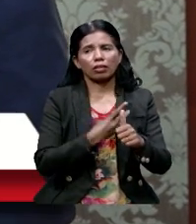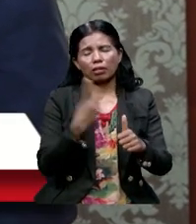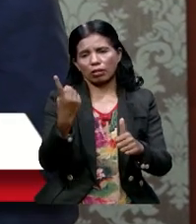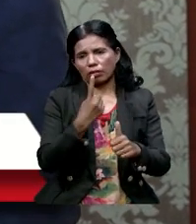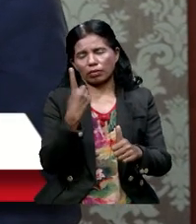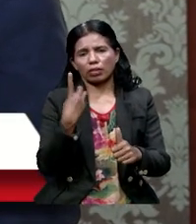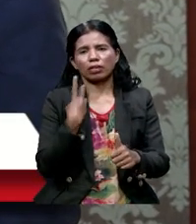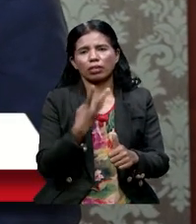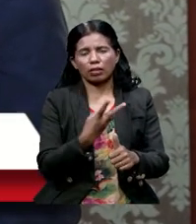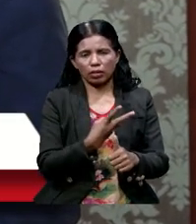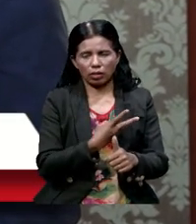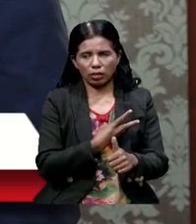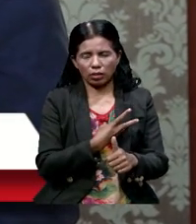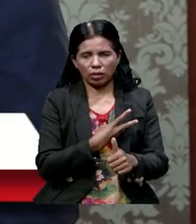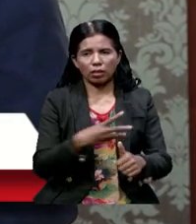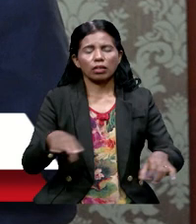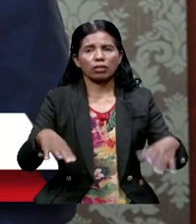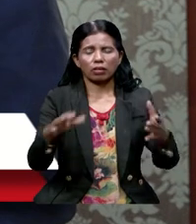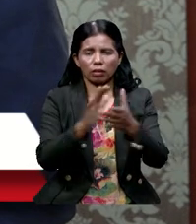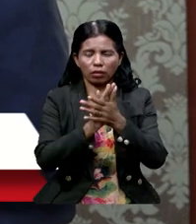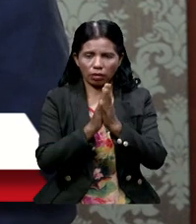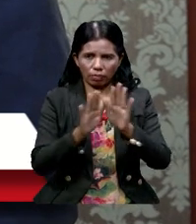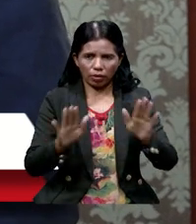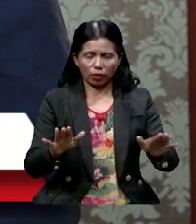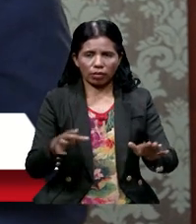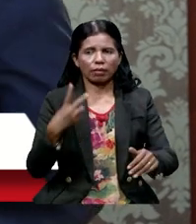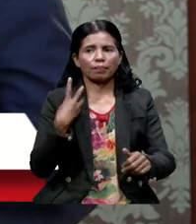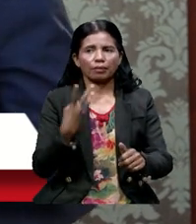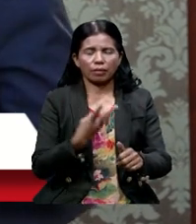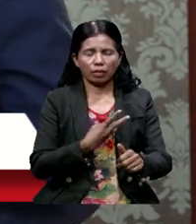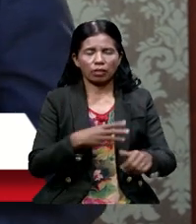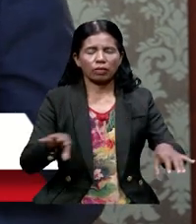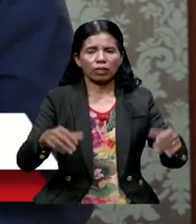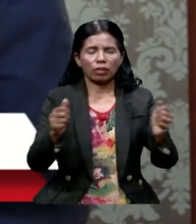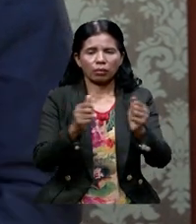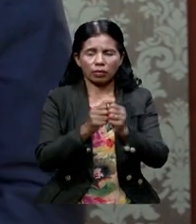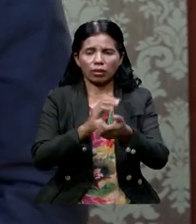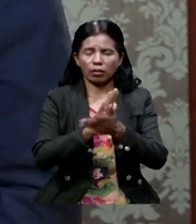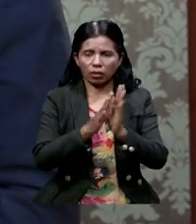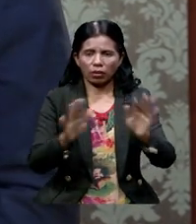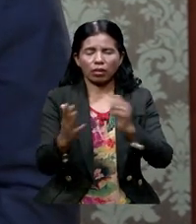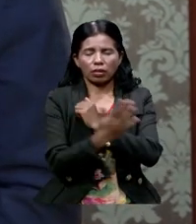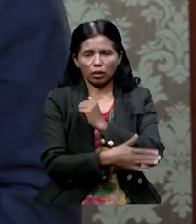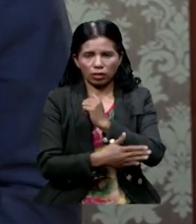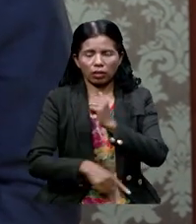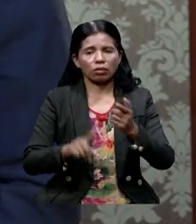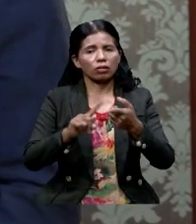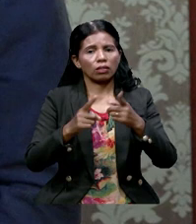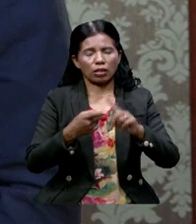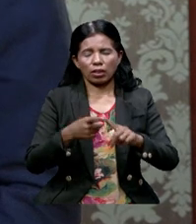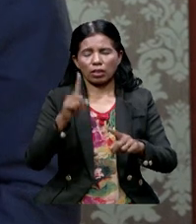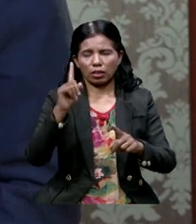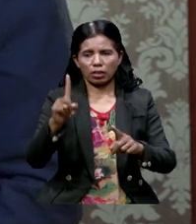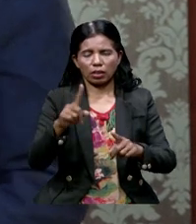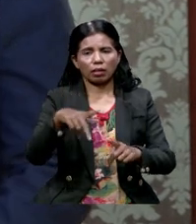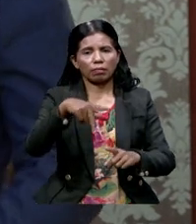a amizade, Ita a relação de amizade ao país amigo Ita,